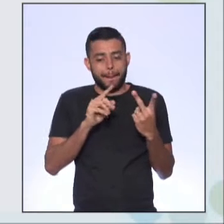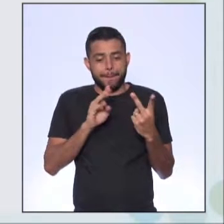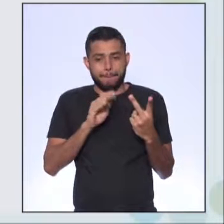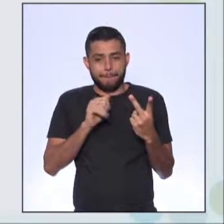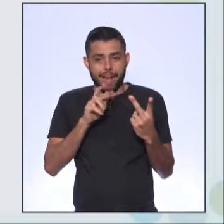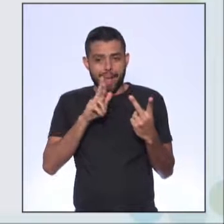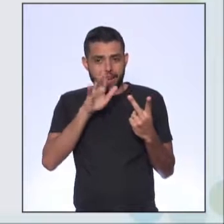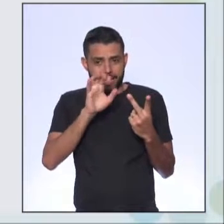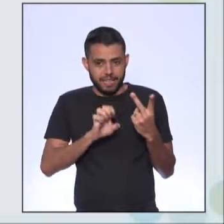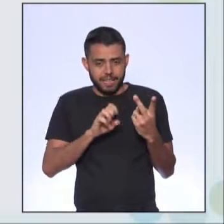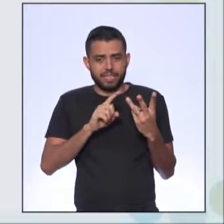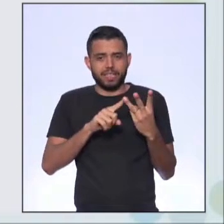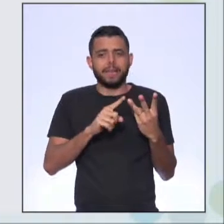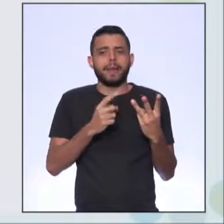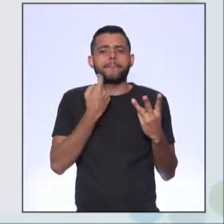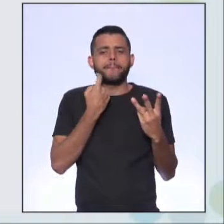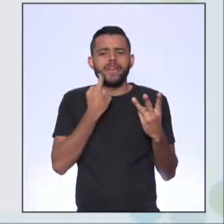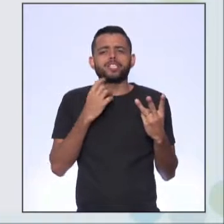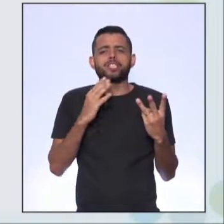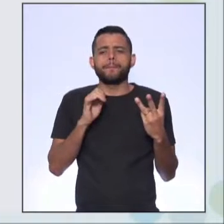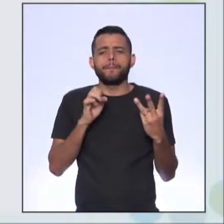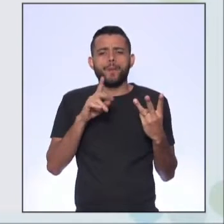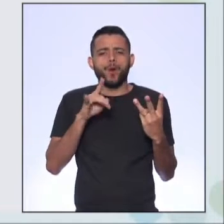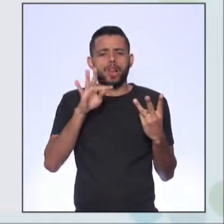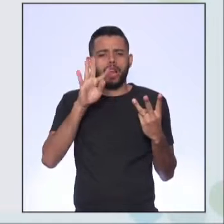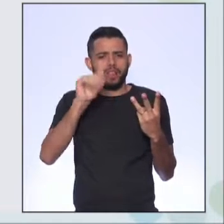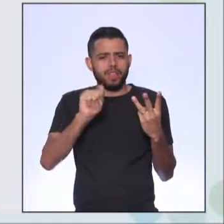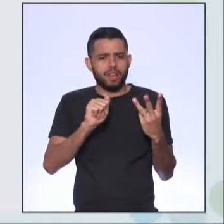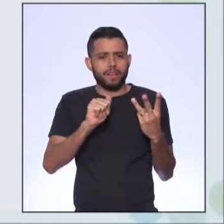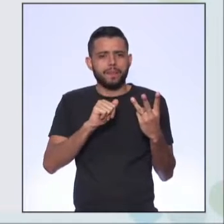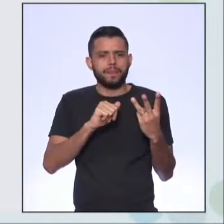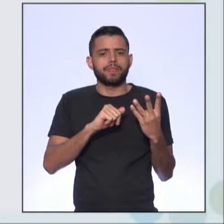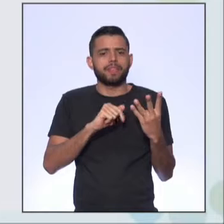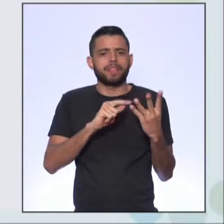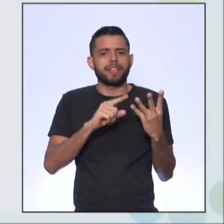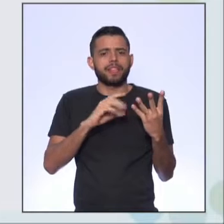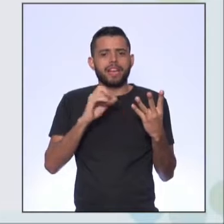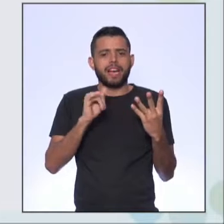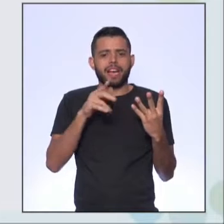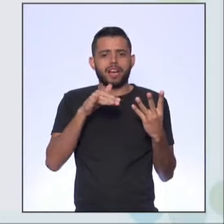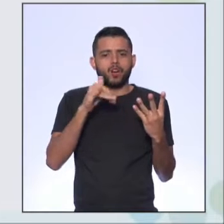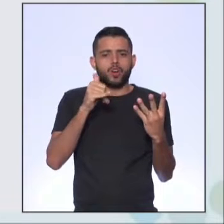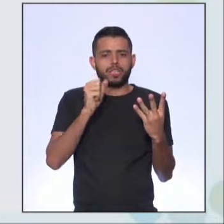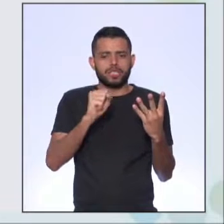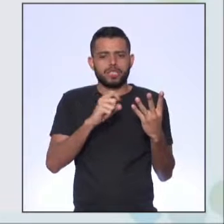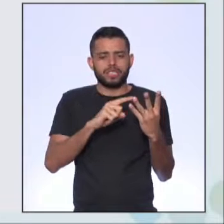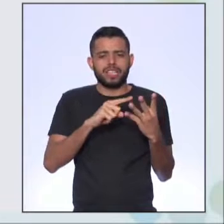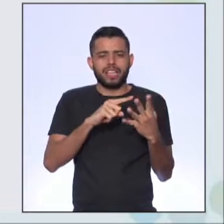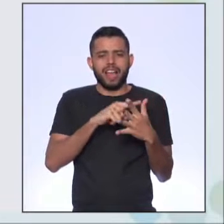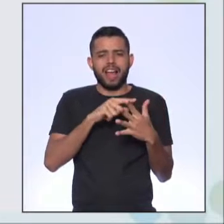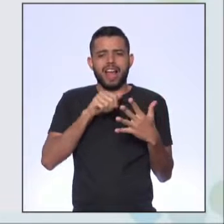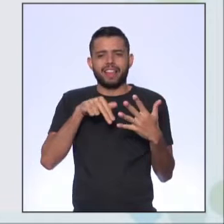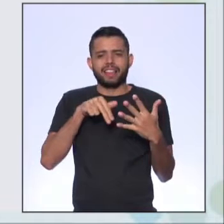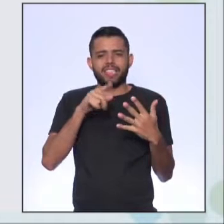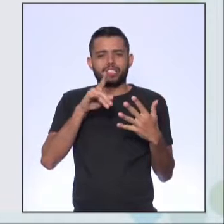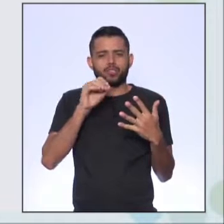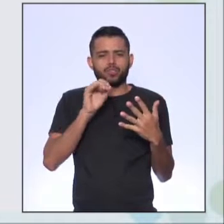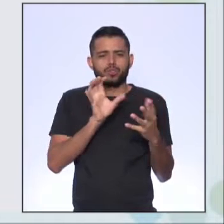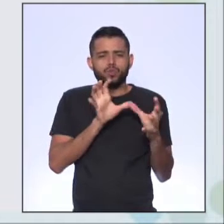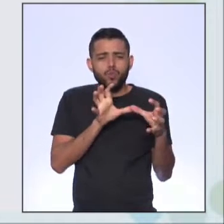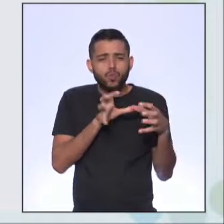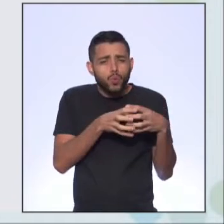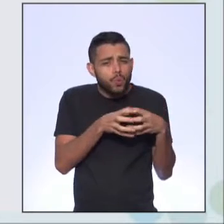bagres, peixes borboleta, caracóis, anelídeos e hidras verdes.